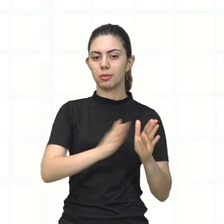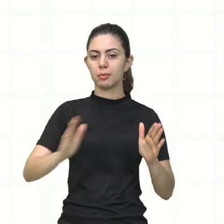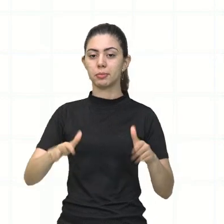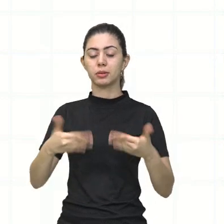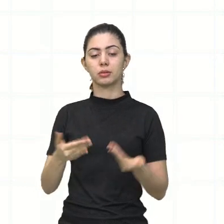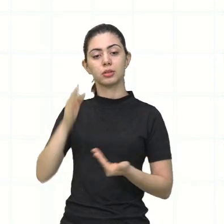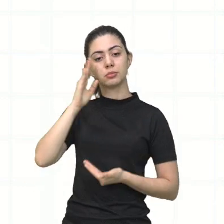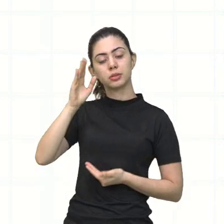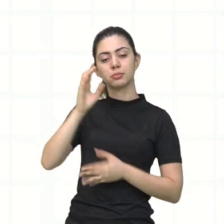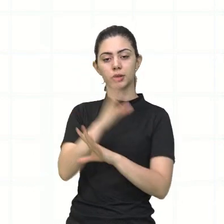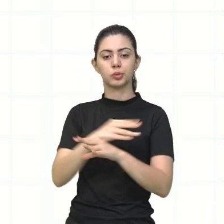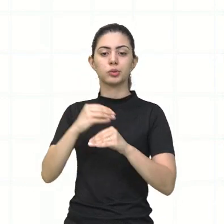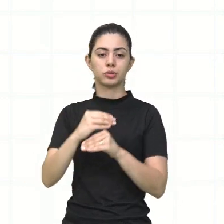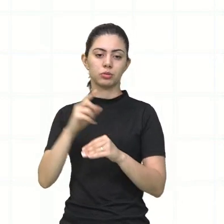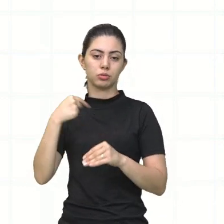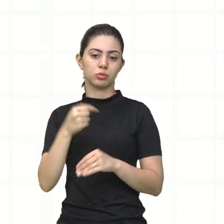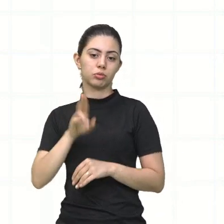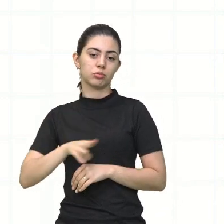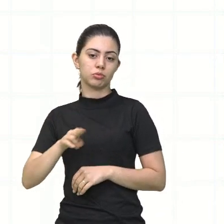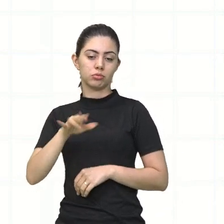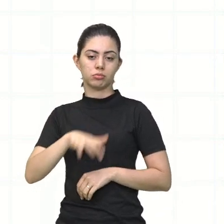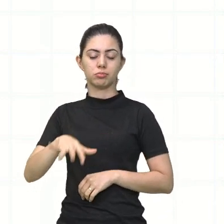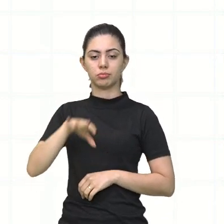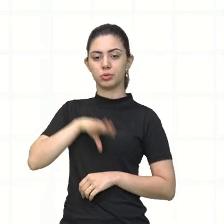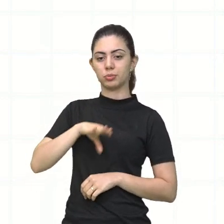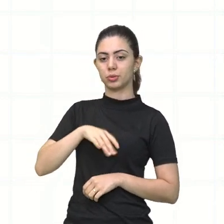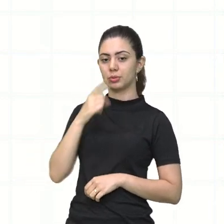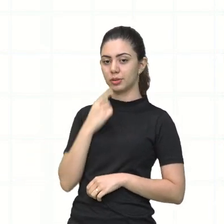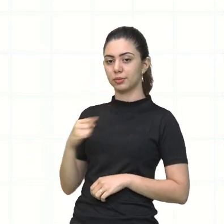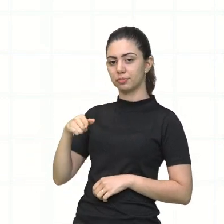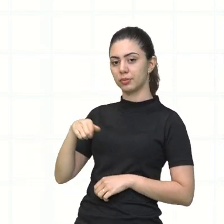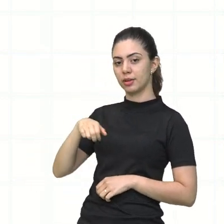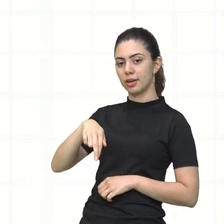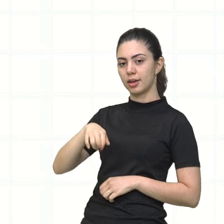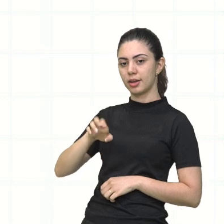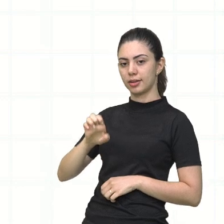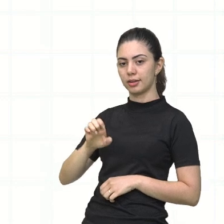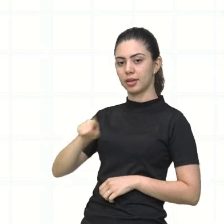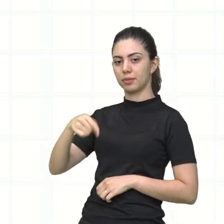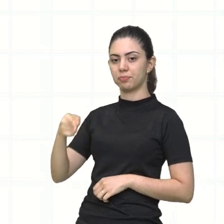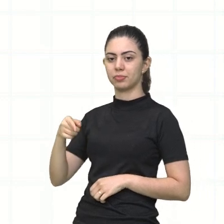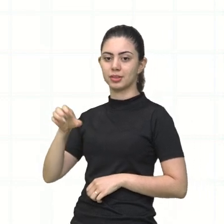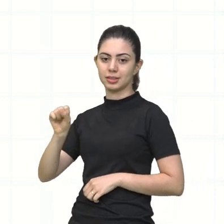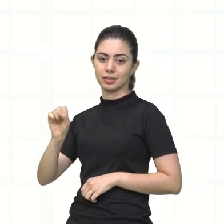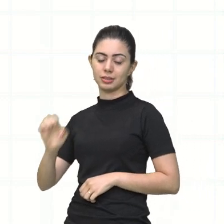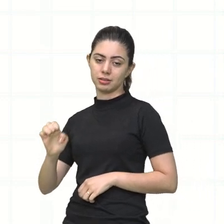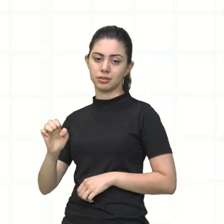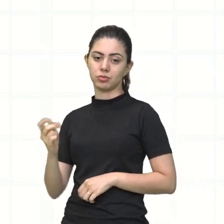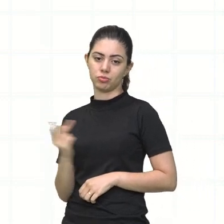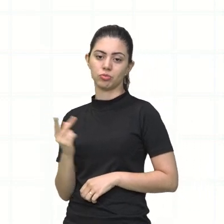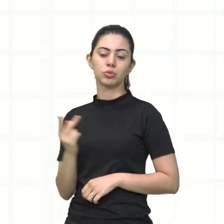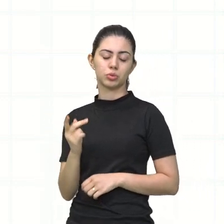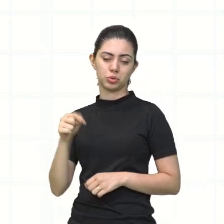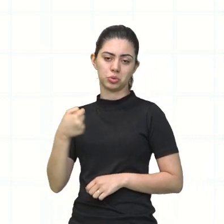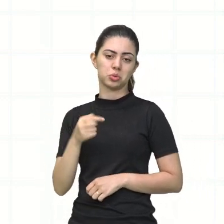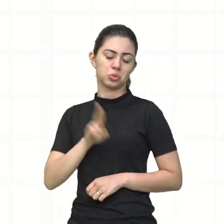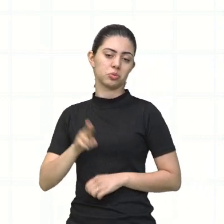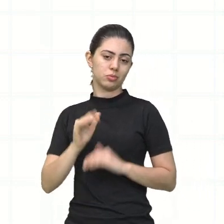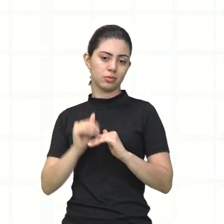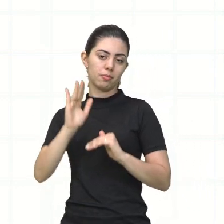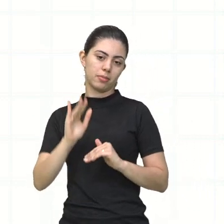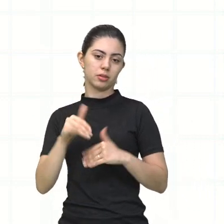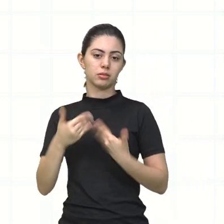principais conjunções integrantes em português são o que e o se. Então, o que também pode aparecer como uma conjunção integrante, é uma